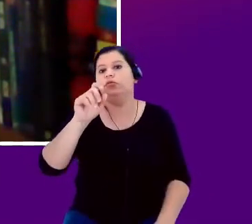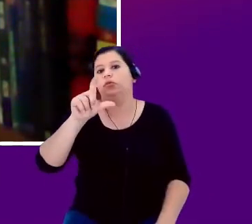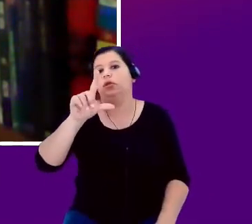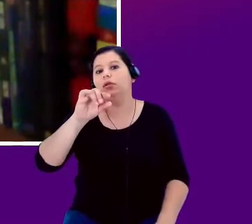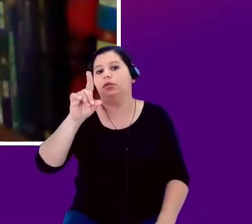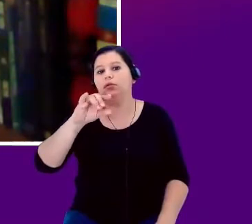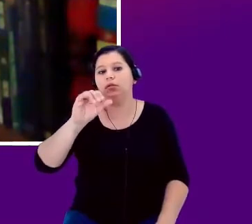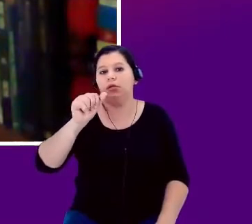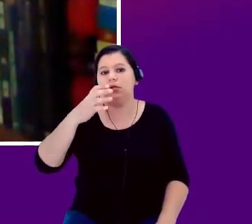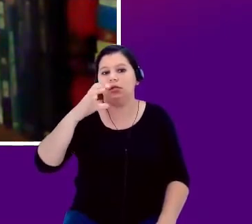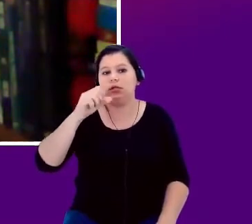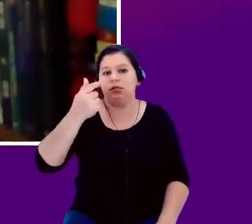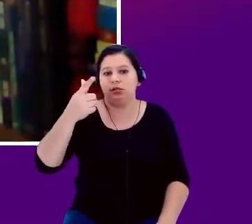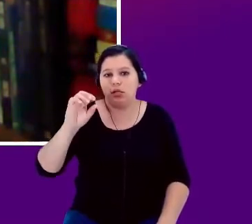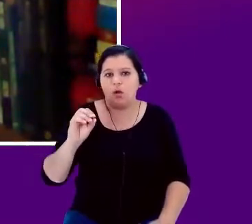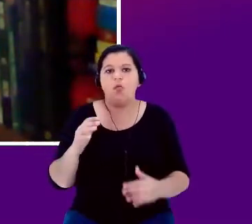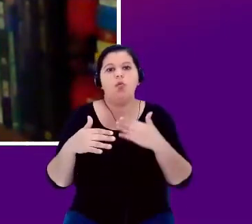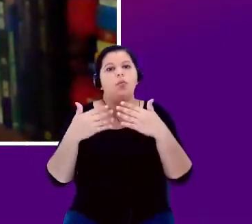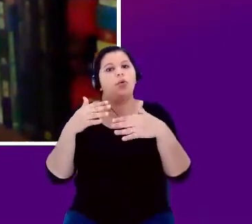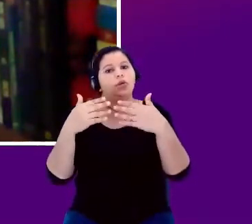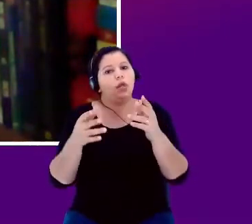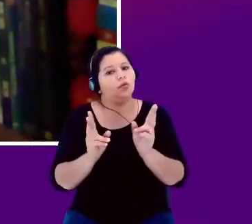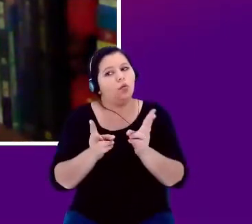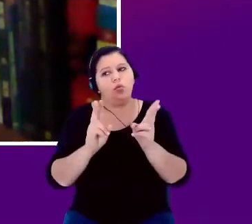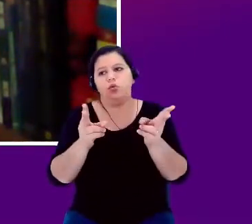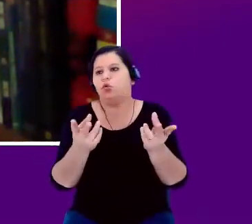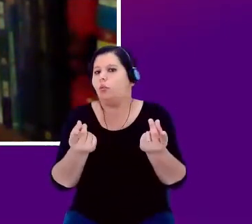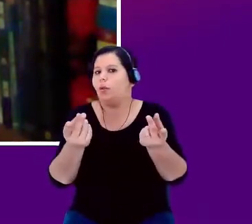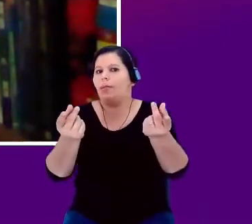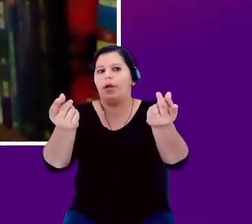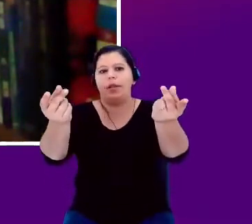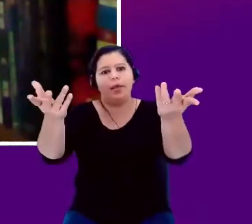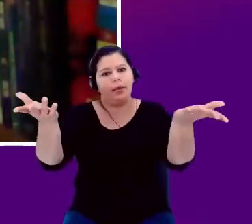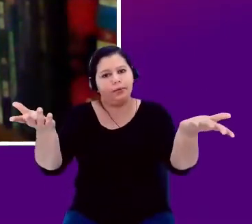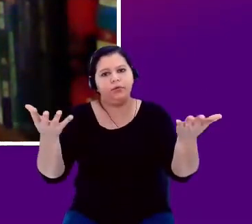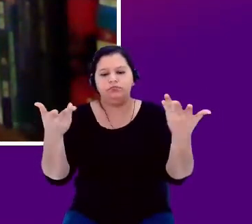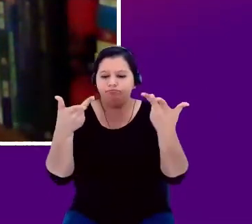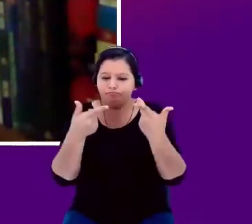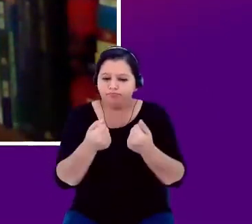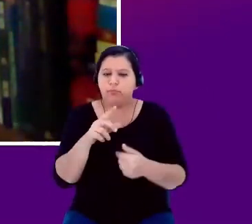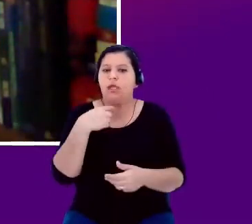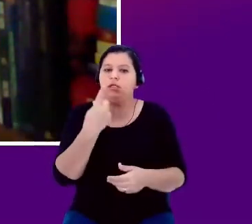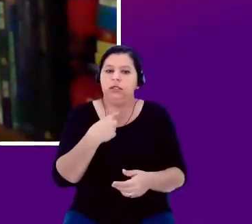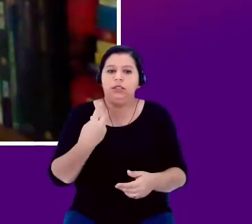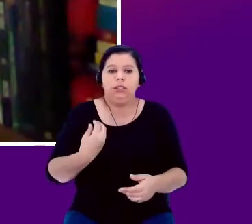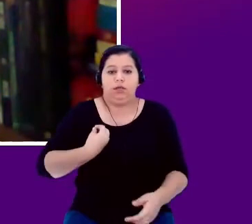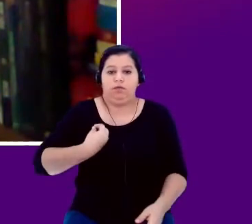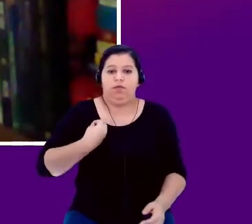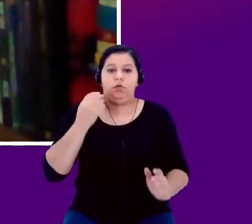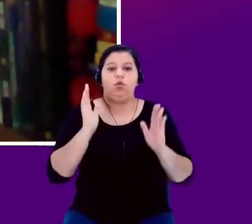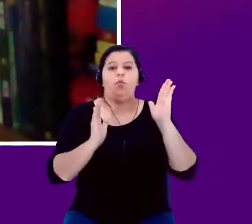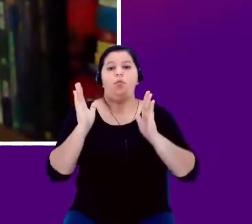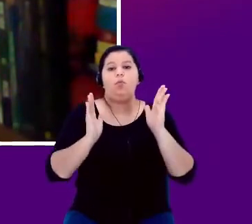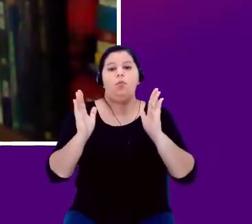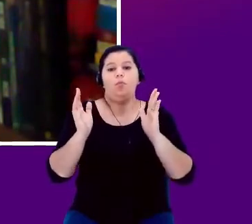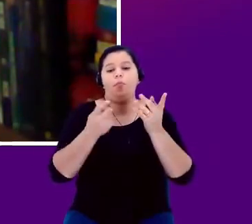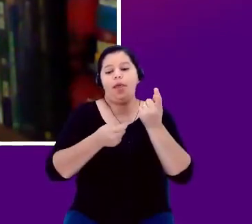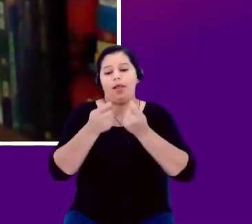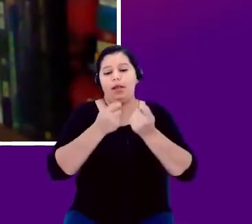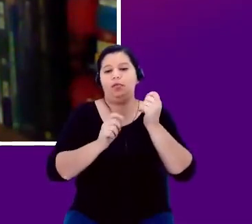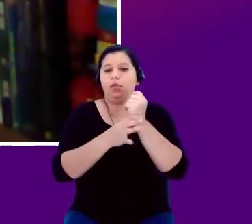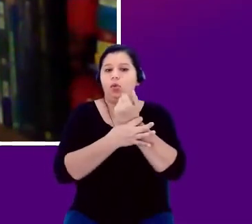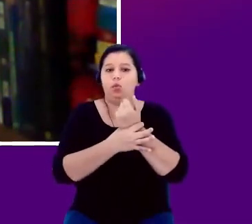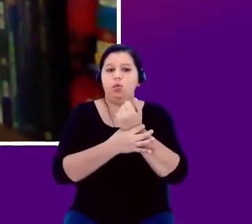processo contínuo, permanente, né? Inexorável. A gente tem atravessado no mercado de seguros um processo de inovação